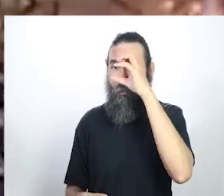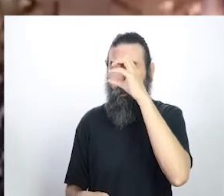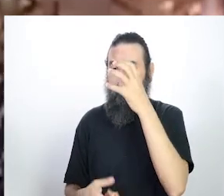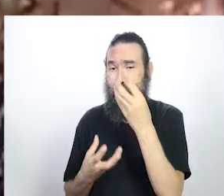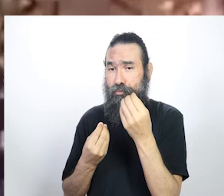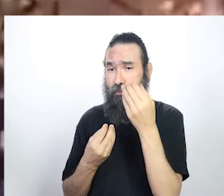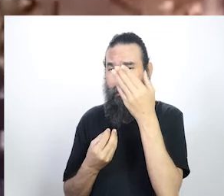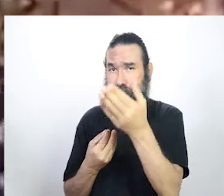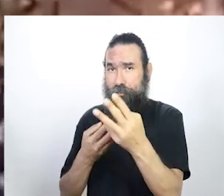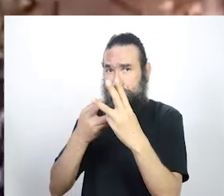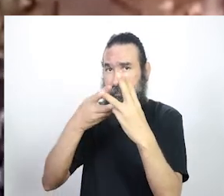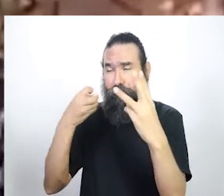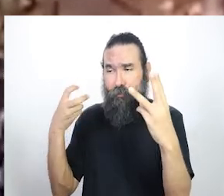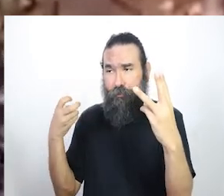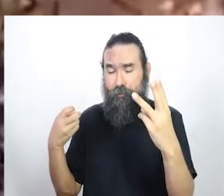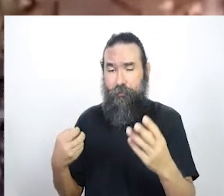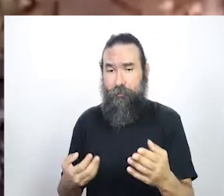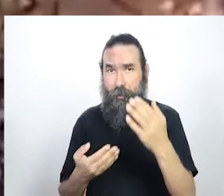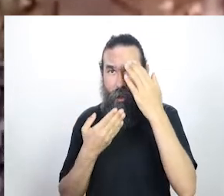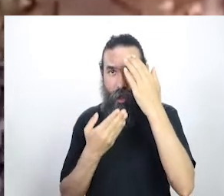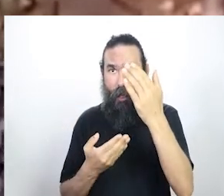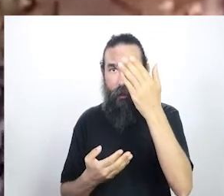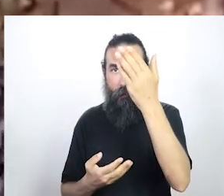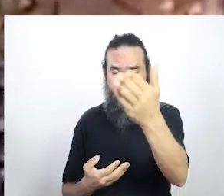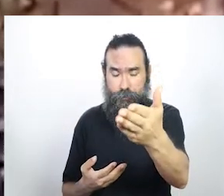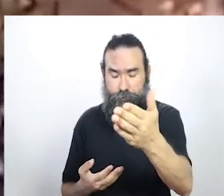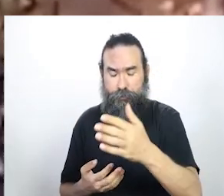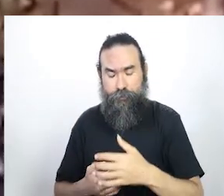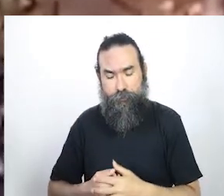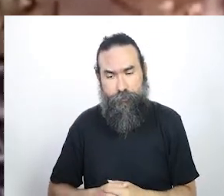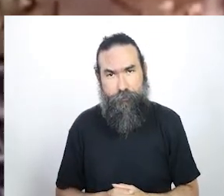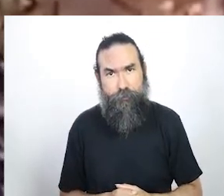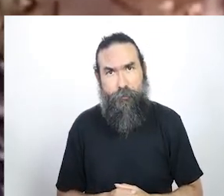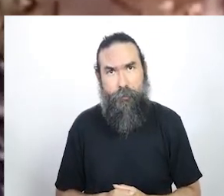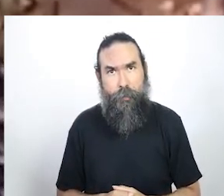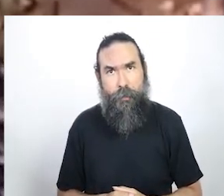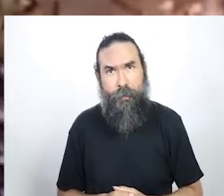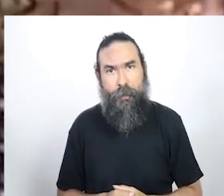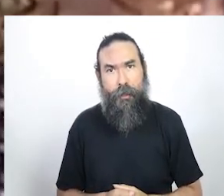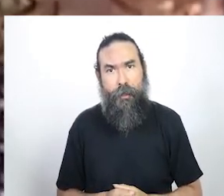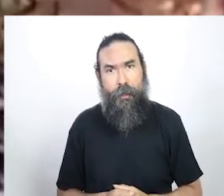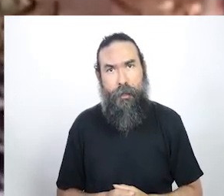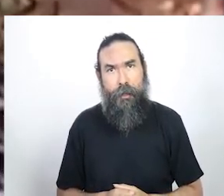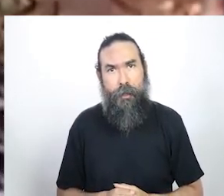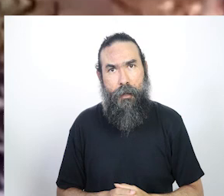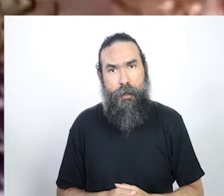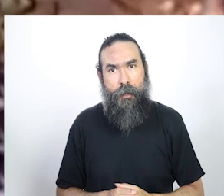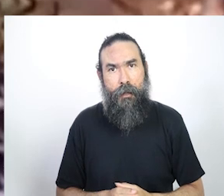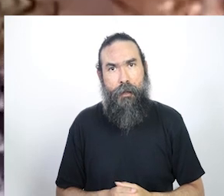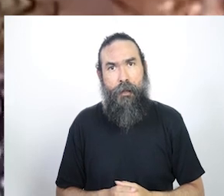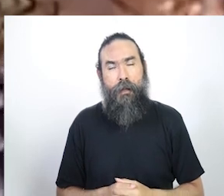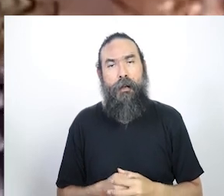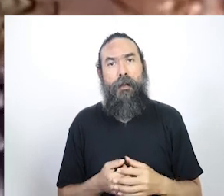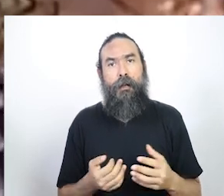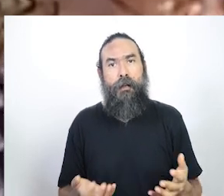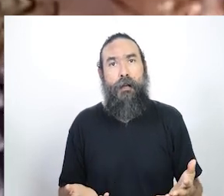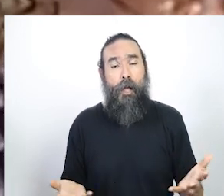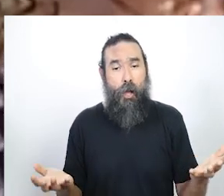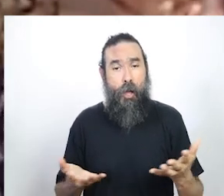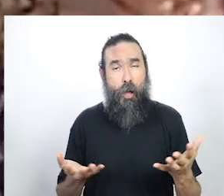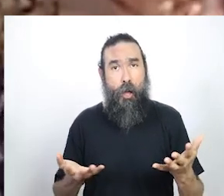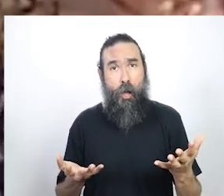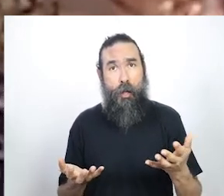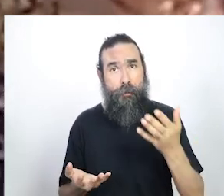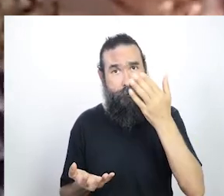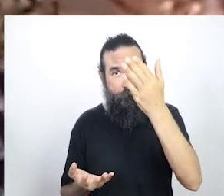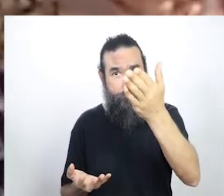muito. Aí eu agradeço você, muito mesmo. E a gente ouve